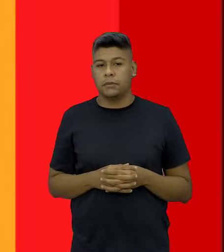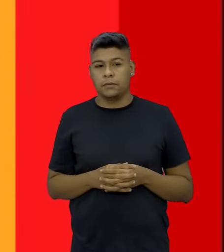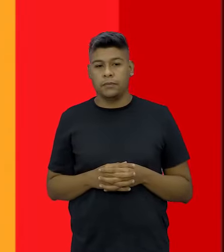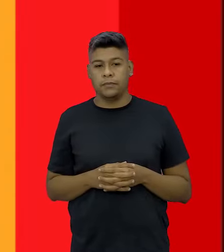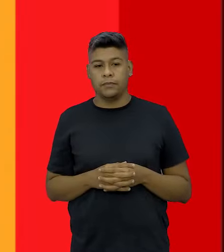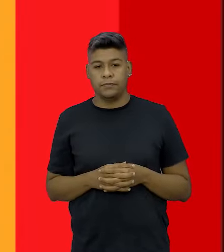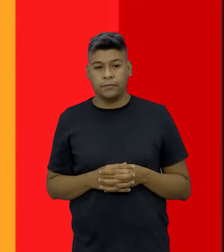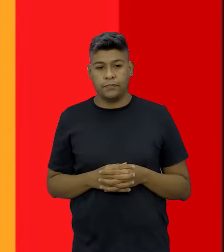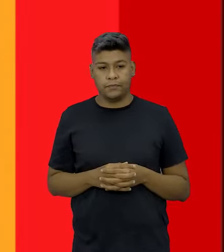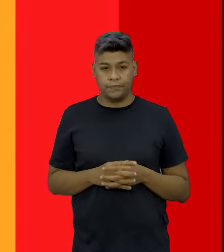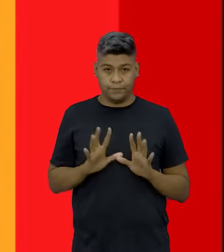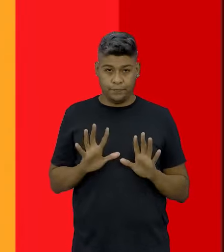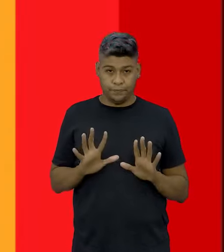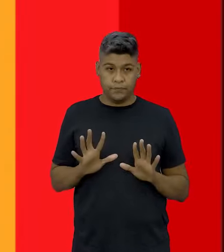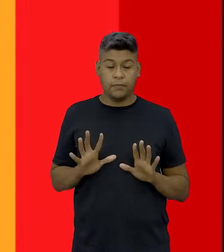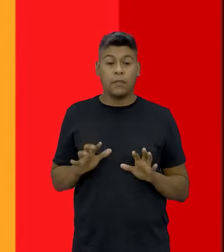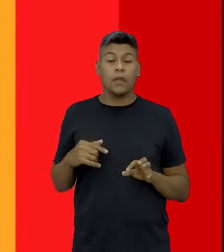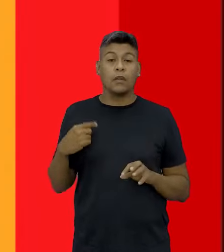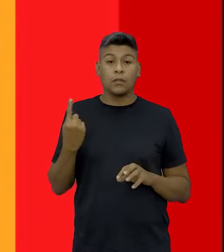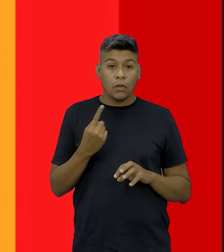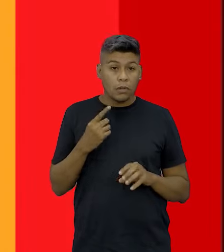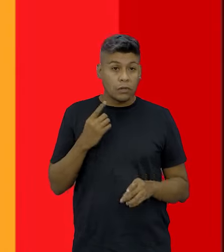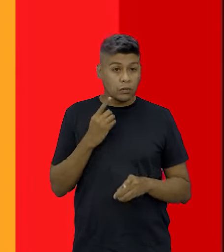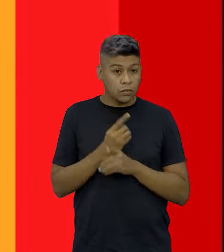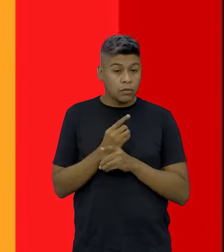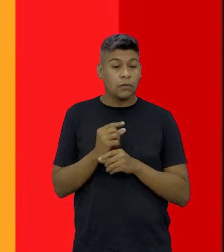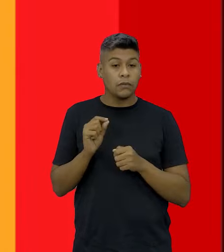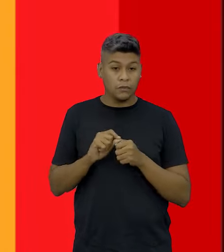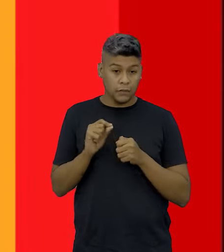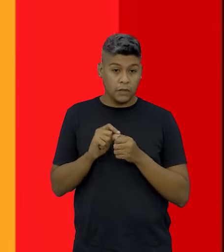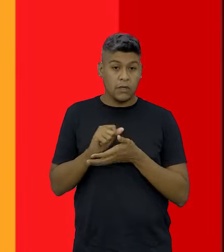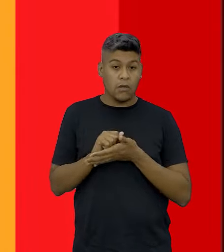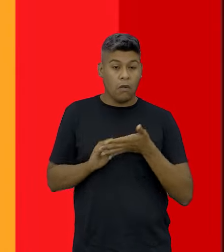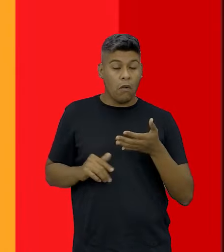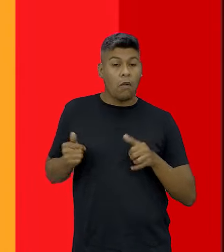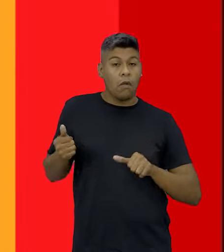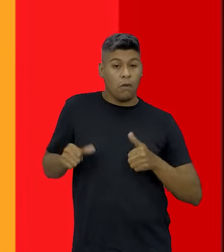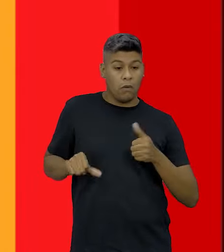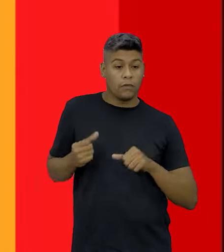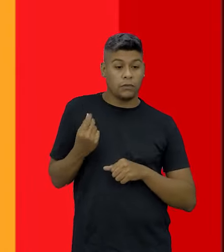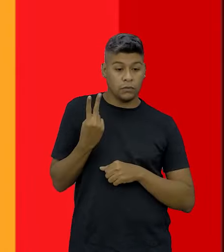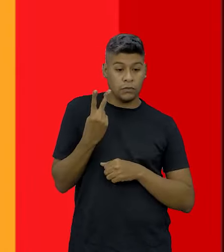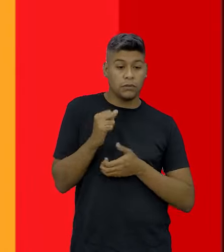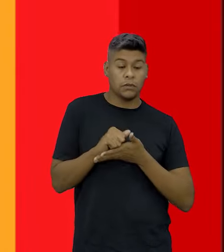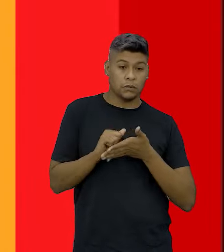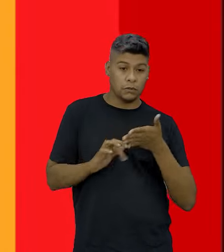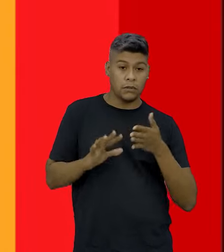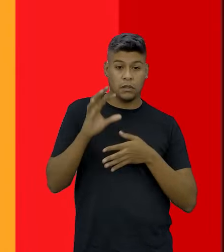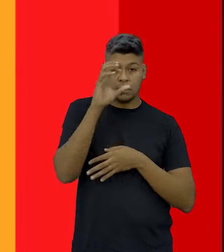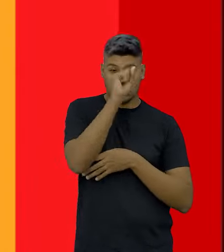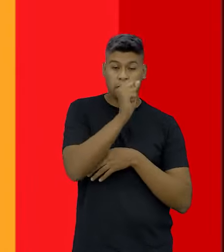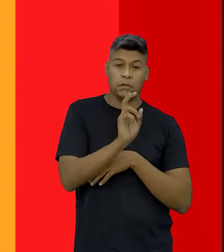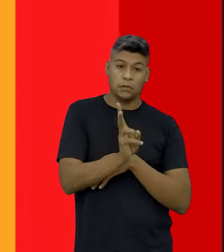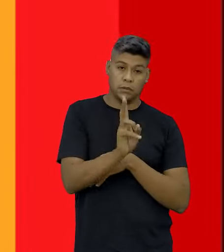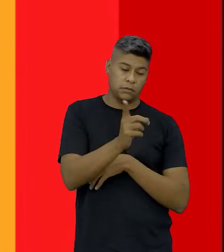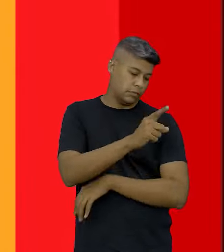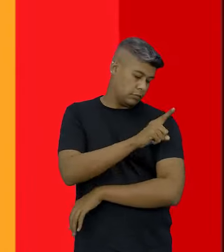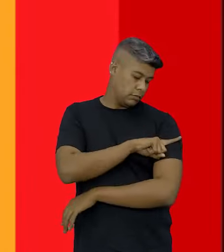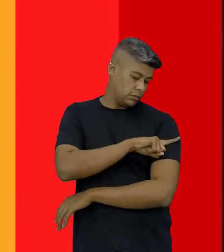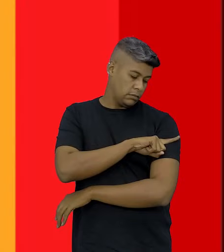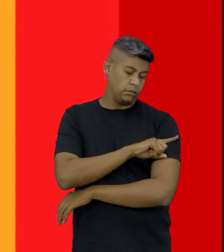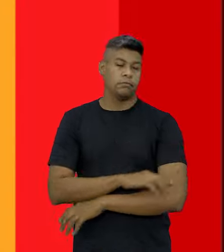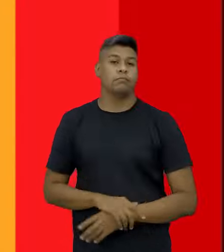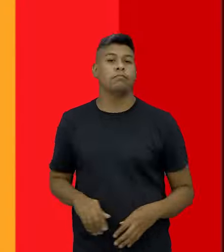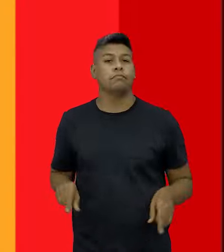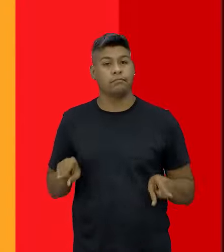No próximo momento do nosso encontro, nós faremos um exercício de analisar duas atividades do Aprender Sempre do 1º ano.